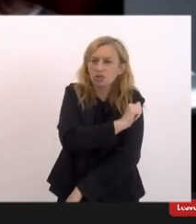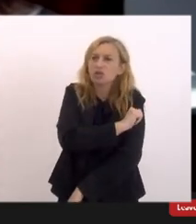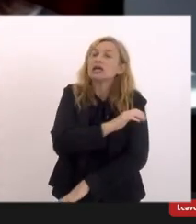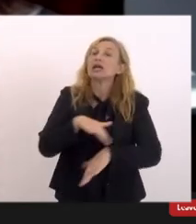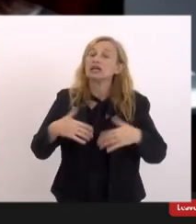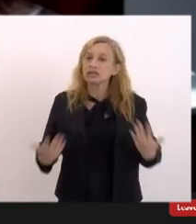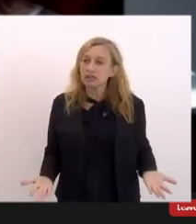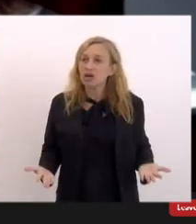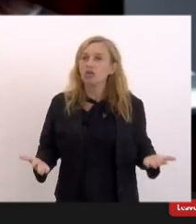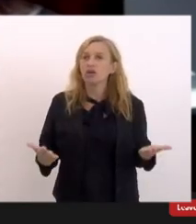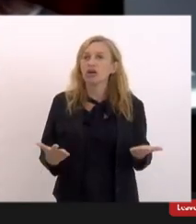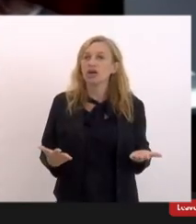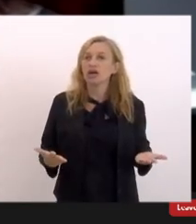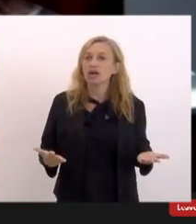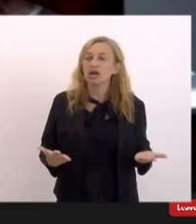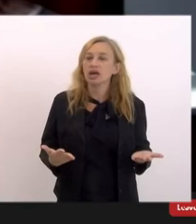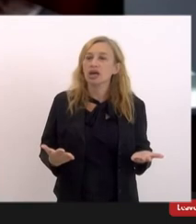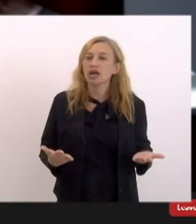caiba a gente